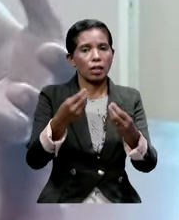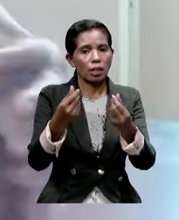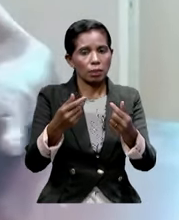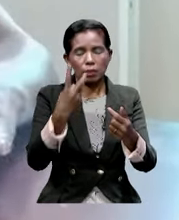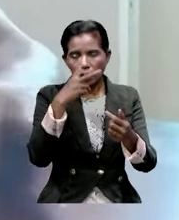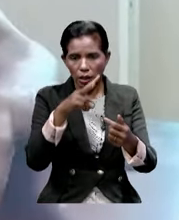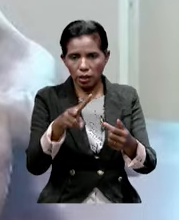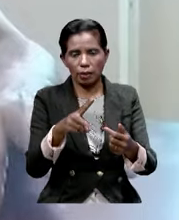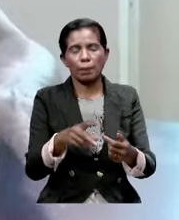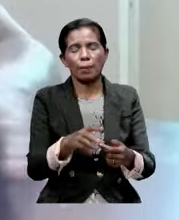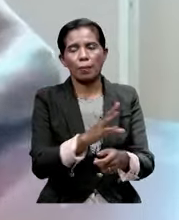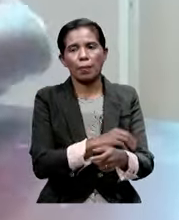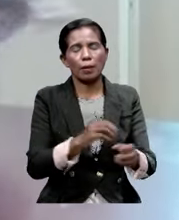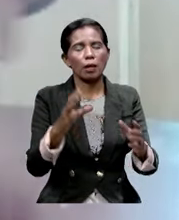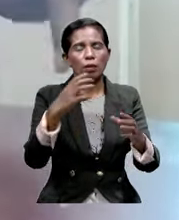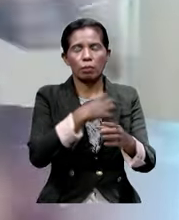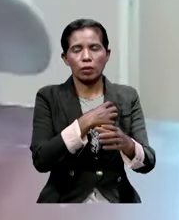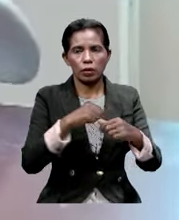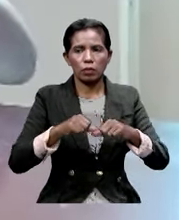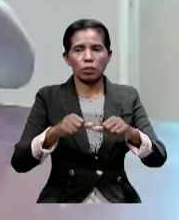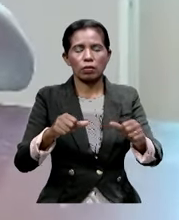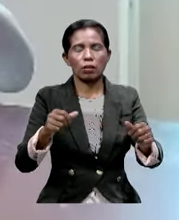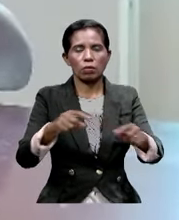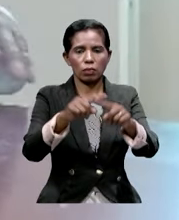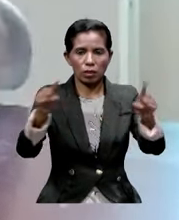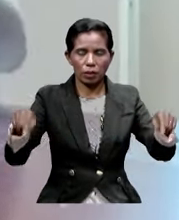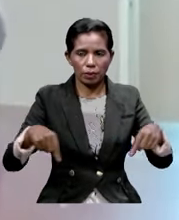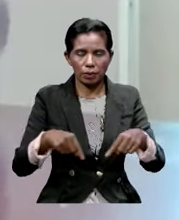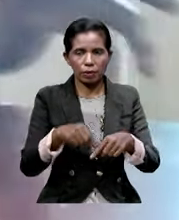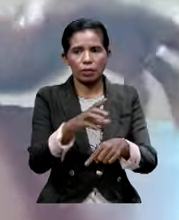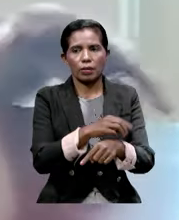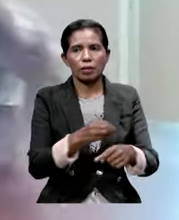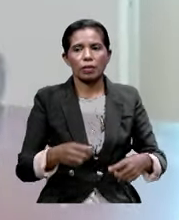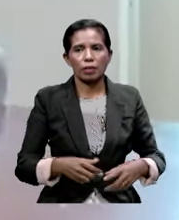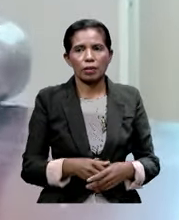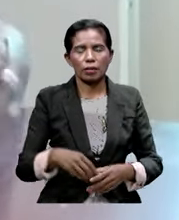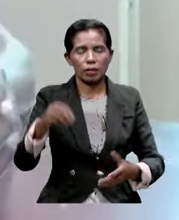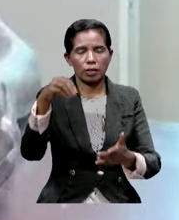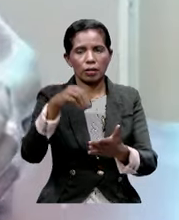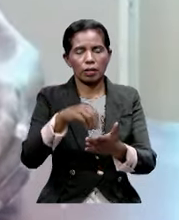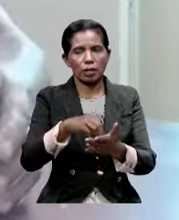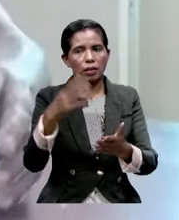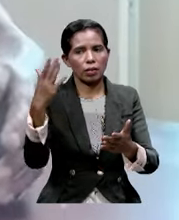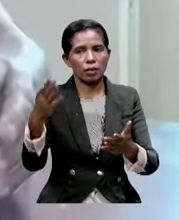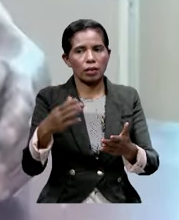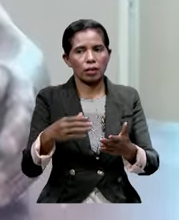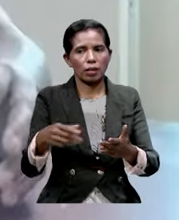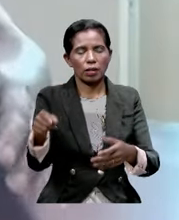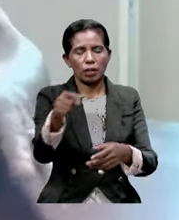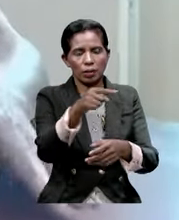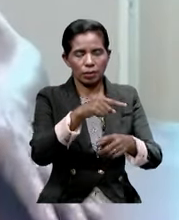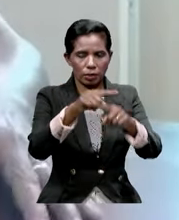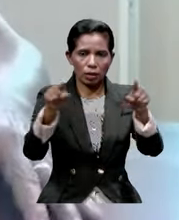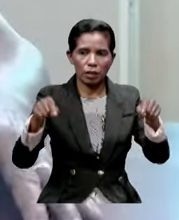husi situasau idane bahira polisi to continua asegura o meus tau hela ai hodi tidin